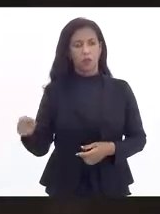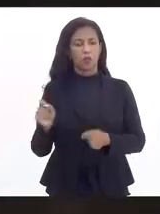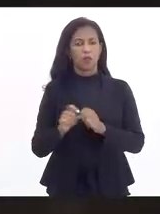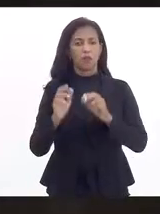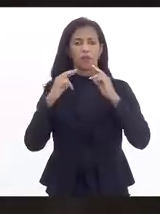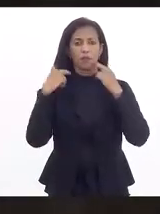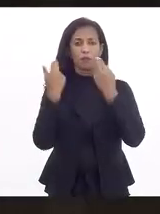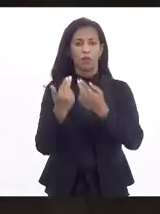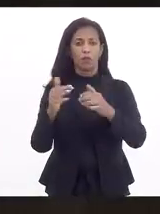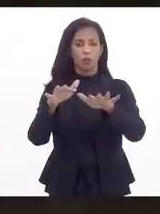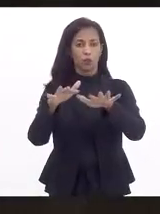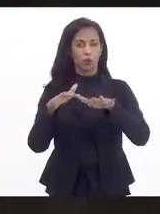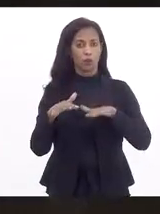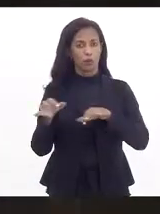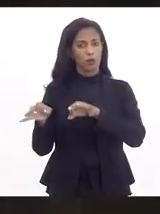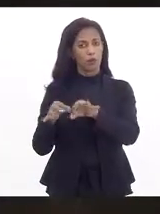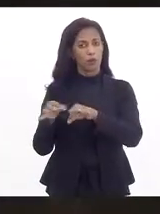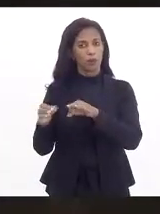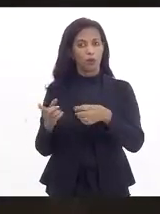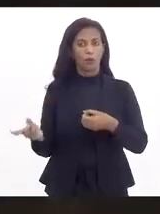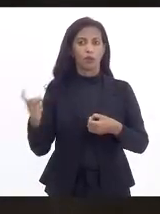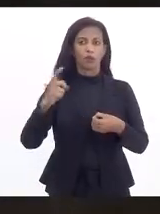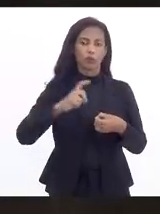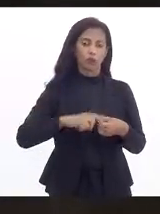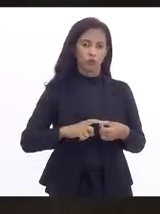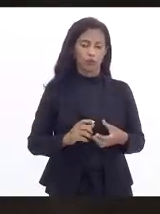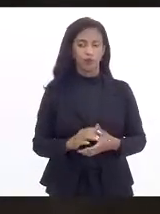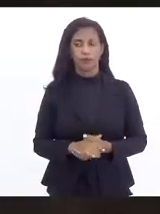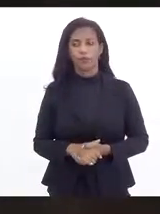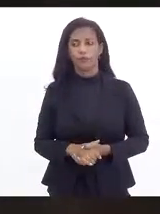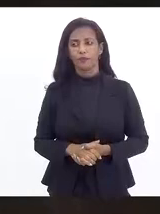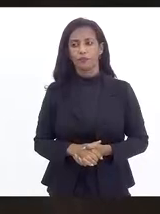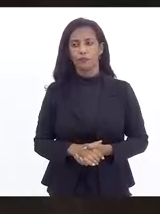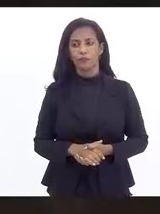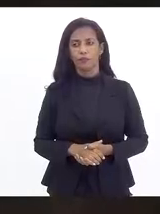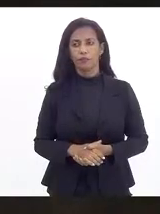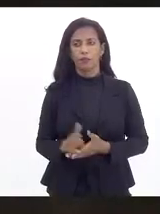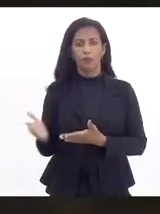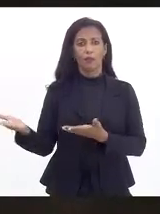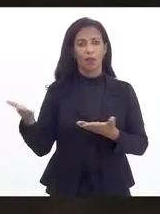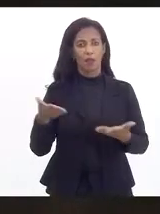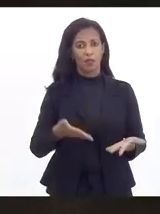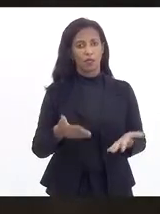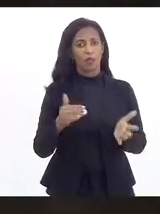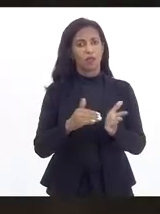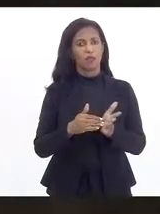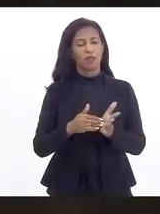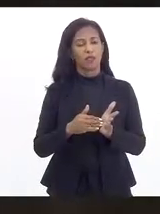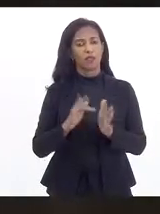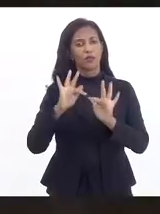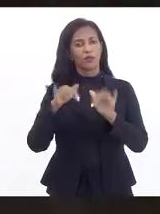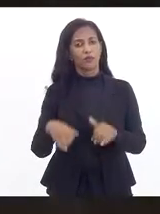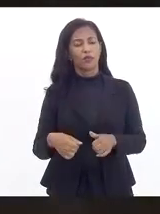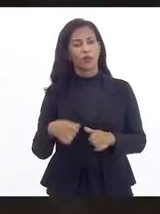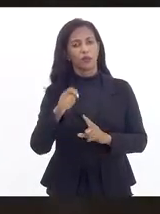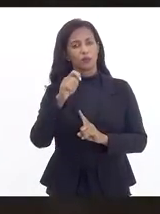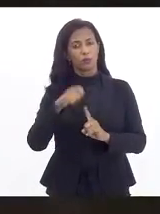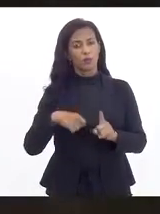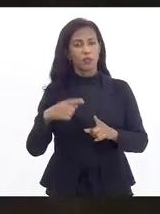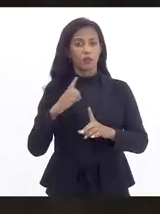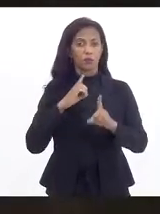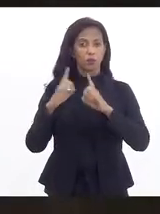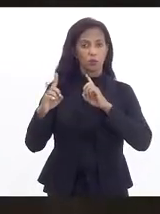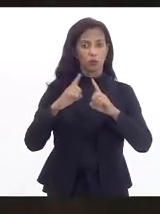audiência pública e o projeto possa voltar ainda até o final do mês, depois de um debate